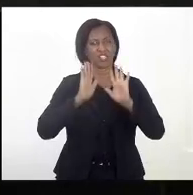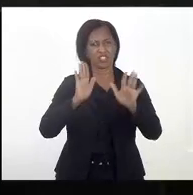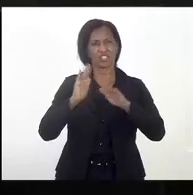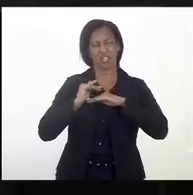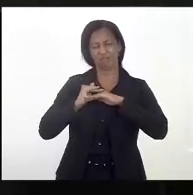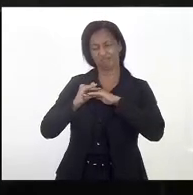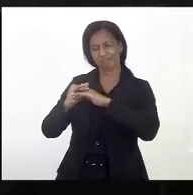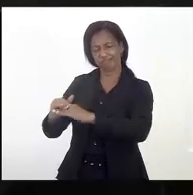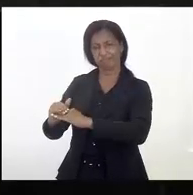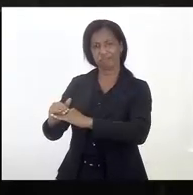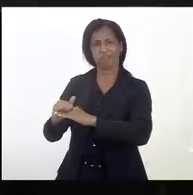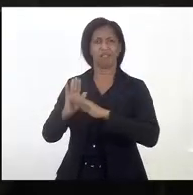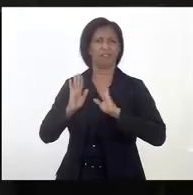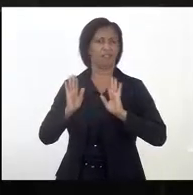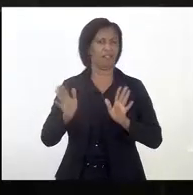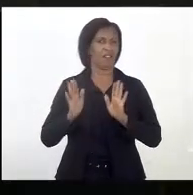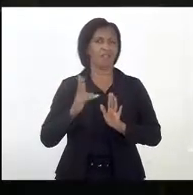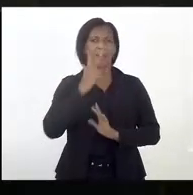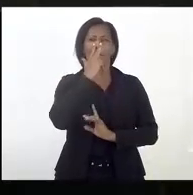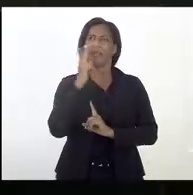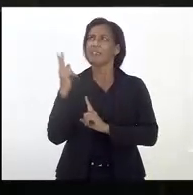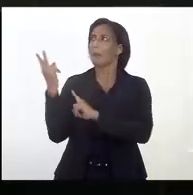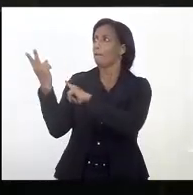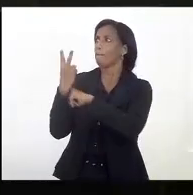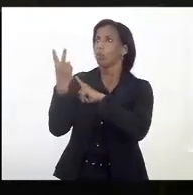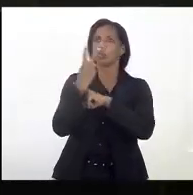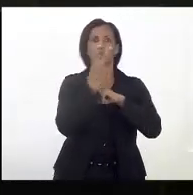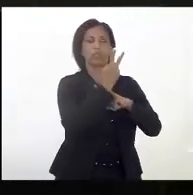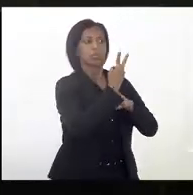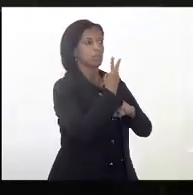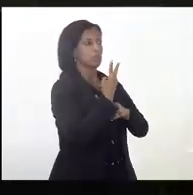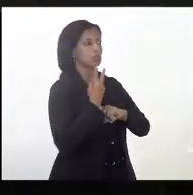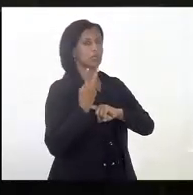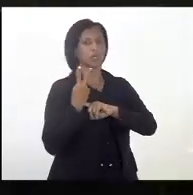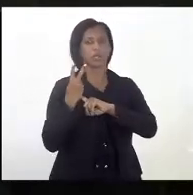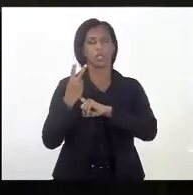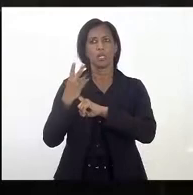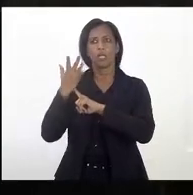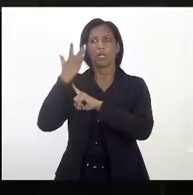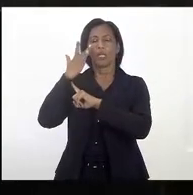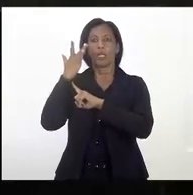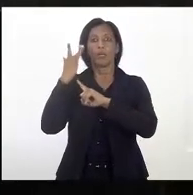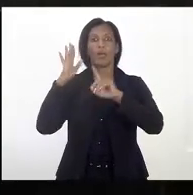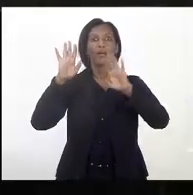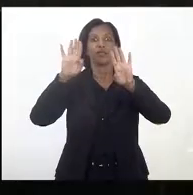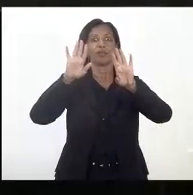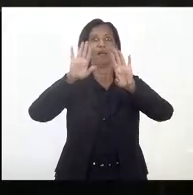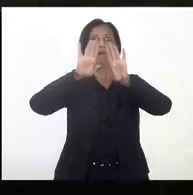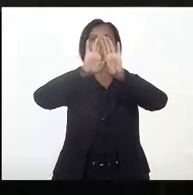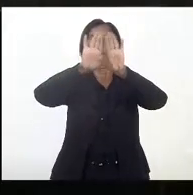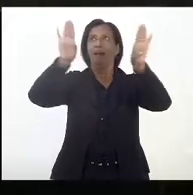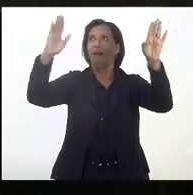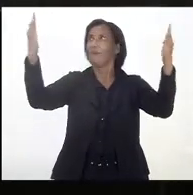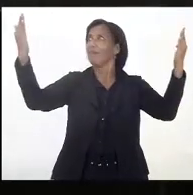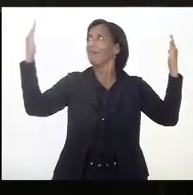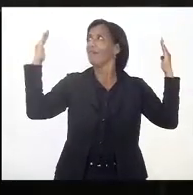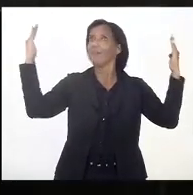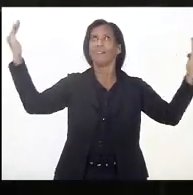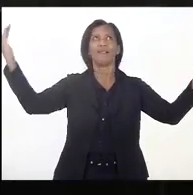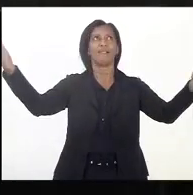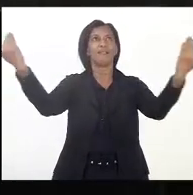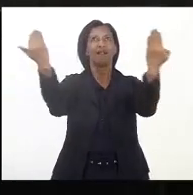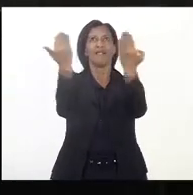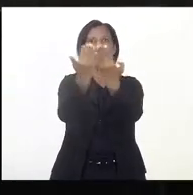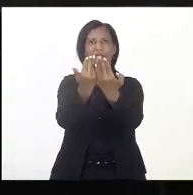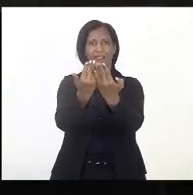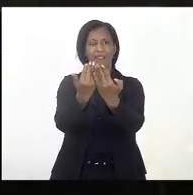fala para o André disse eu não gostei essa aparece gostamos muito protegidos né Eu acho que as Galerias abertas não é é